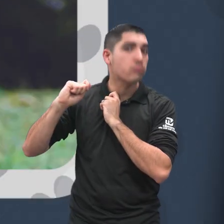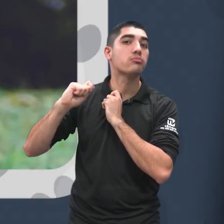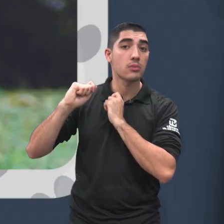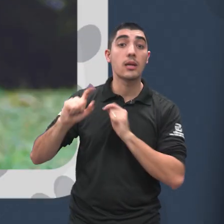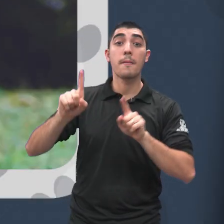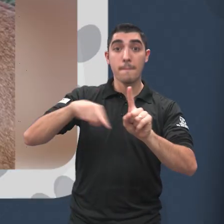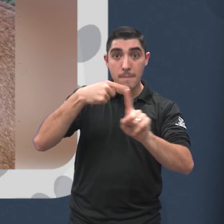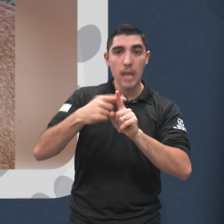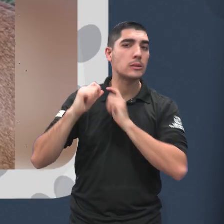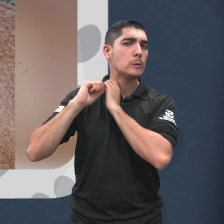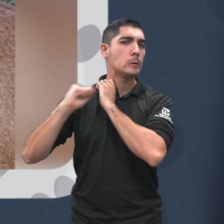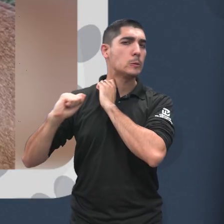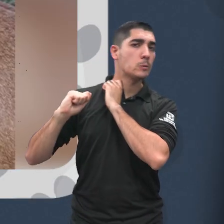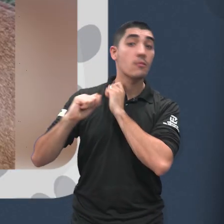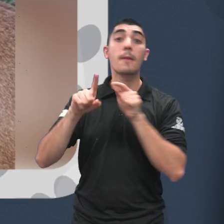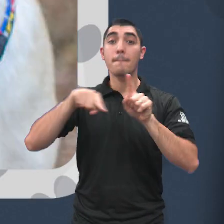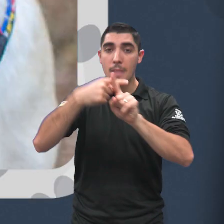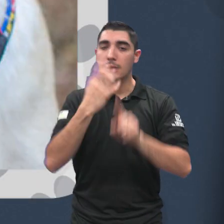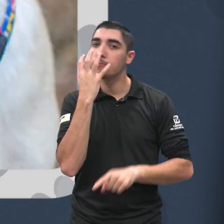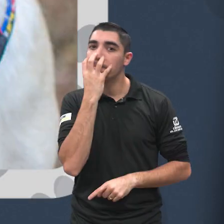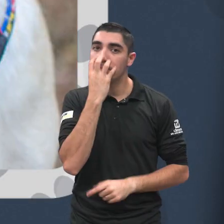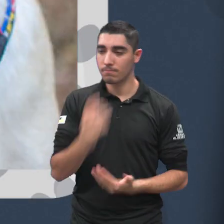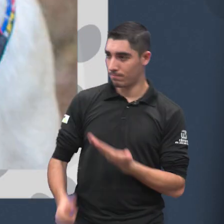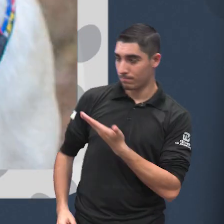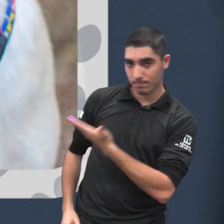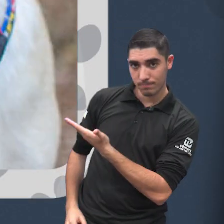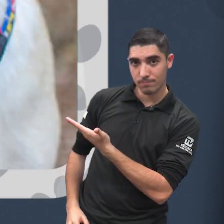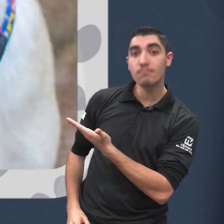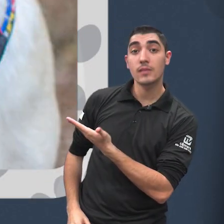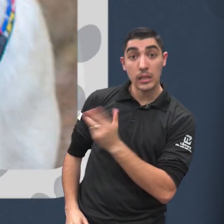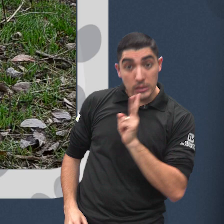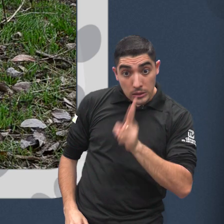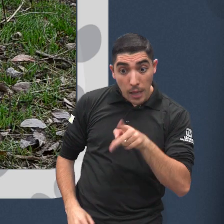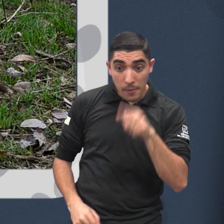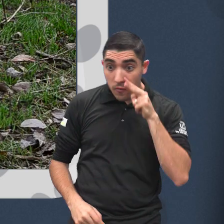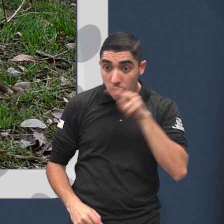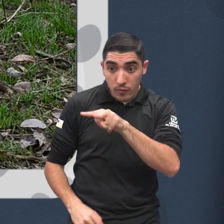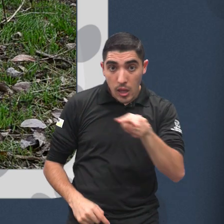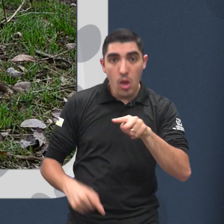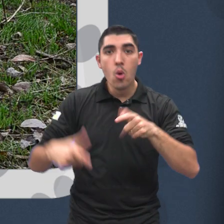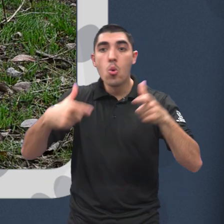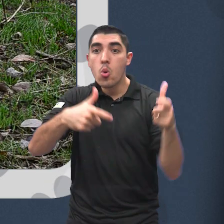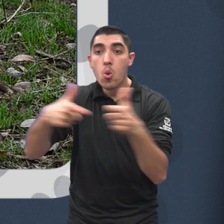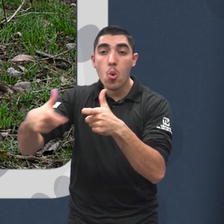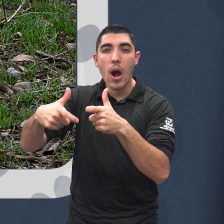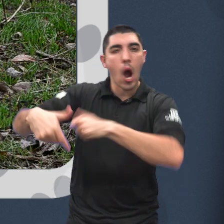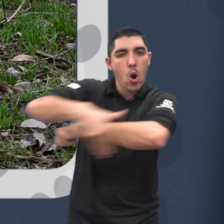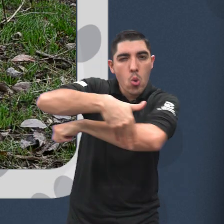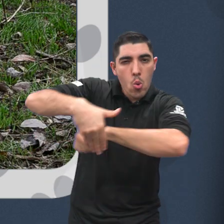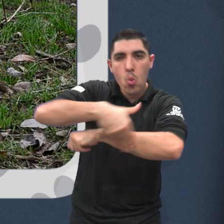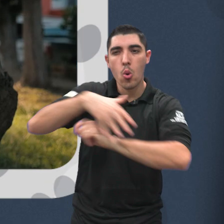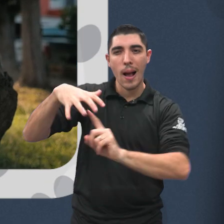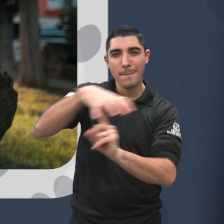guia curta, enforcador e focinheira de grade sempre que esses animais estiverem em locais públicos ou de